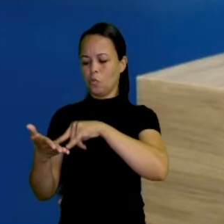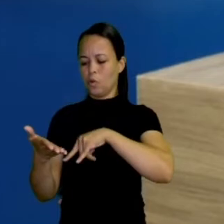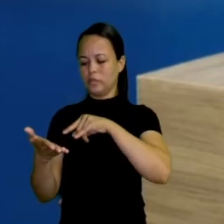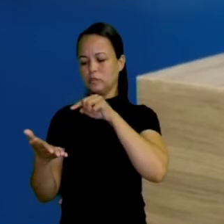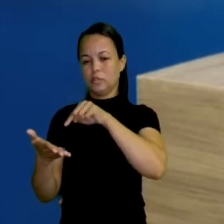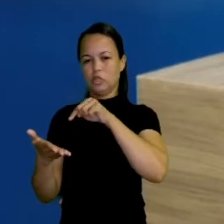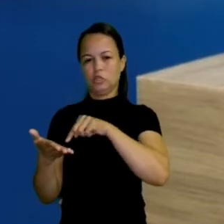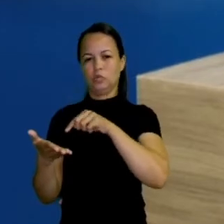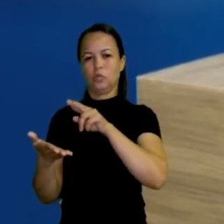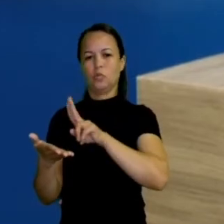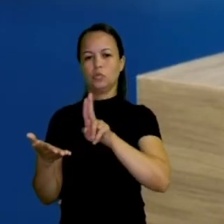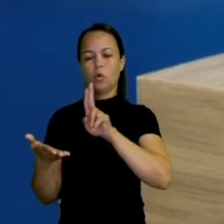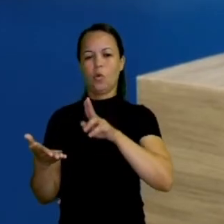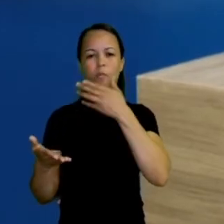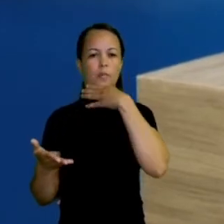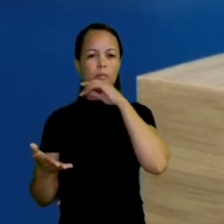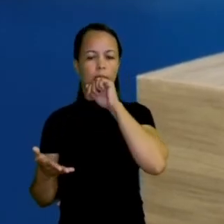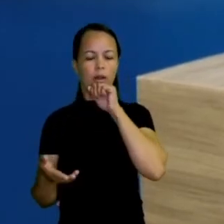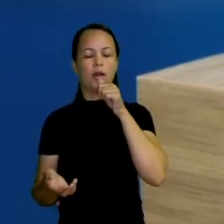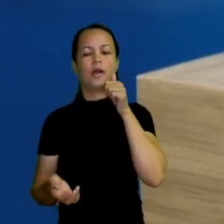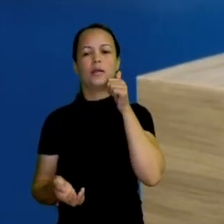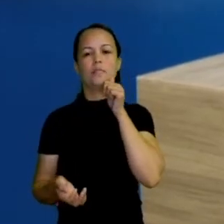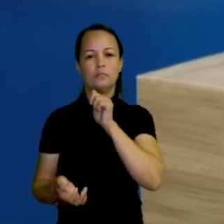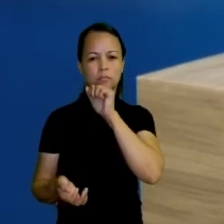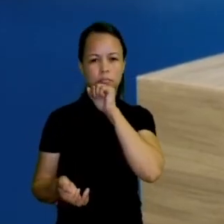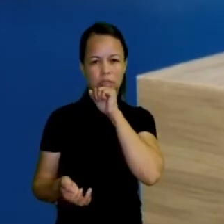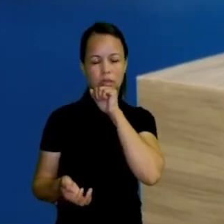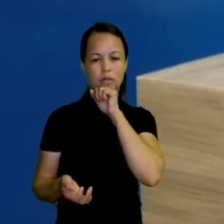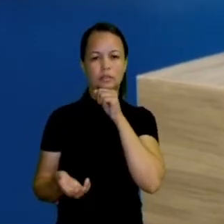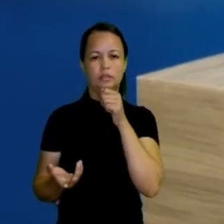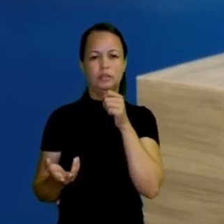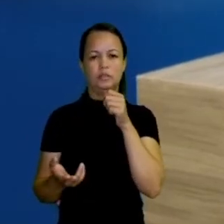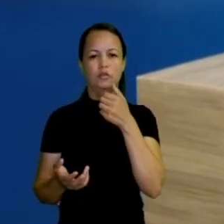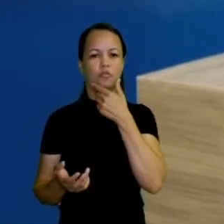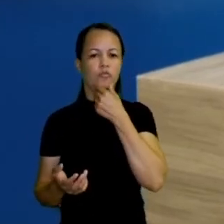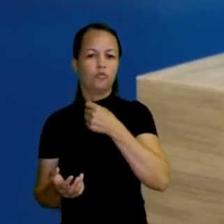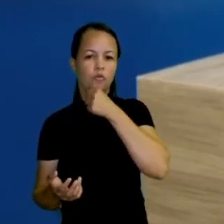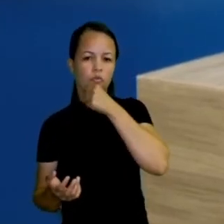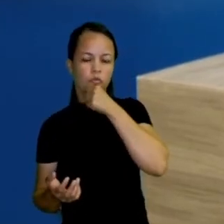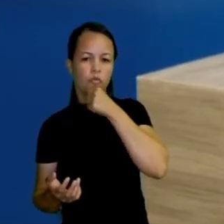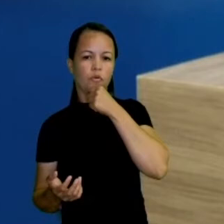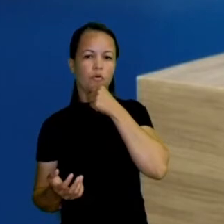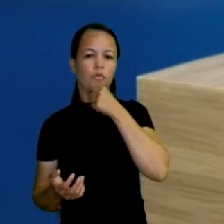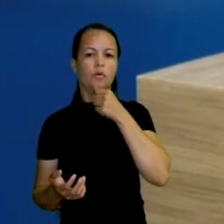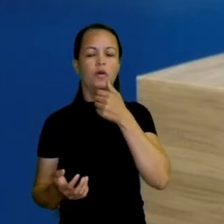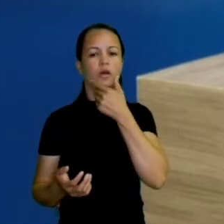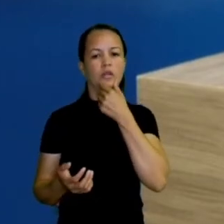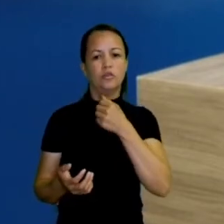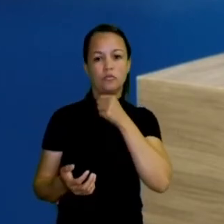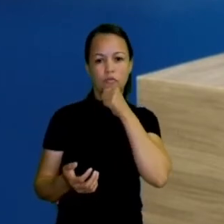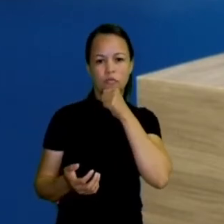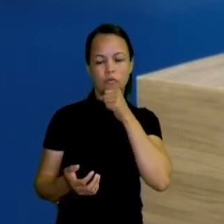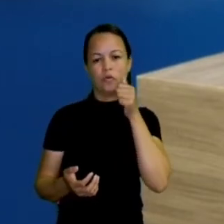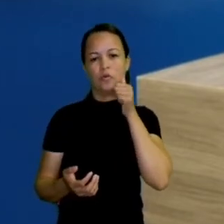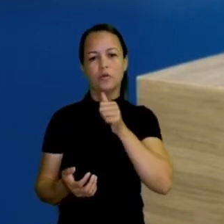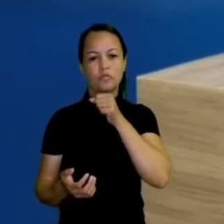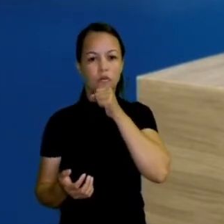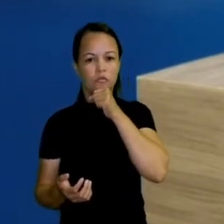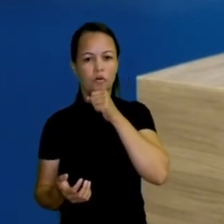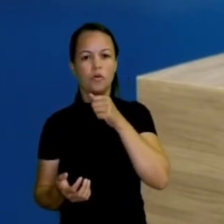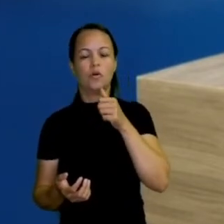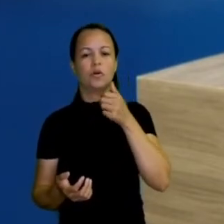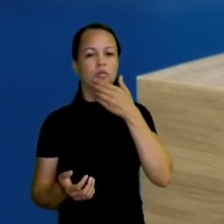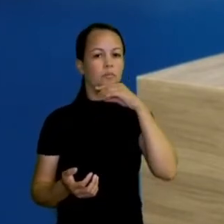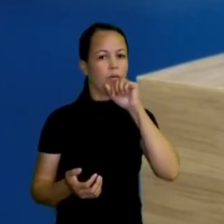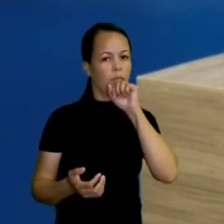vocês, o nome do papai, o nome da mamãe. Então, vovô, vovó, vovô e vovó de papai, vovô e vovó